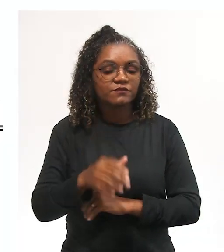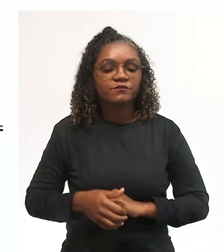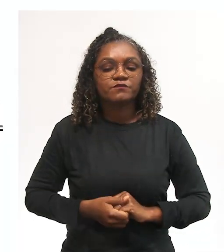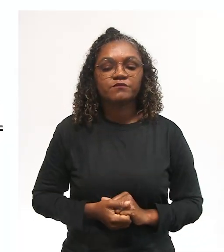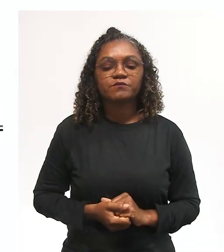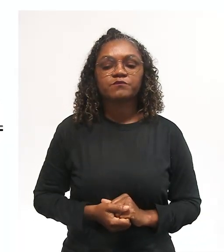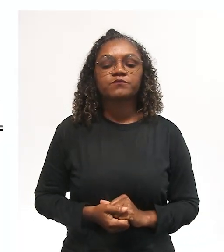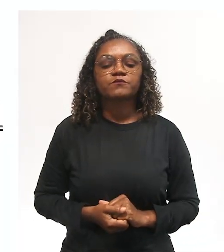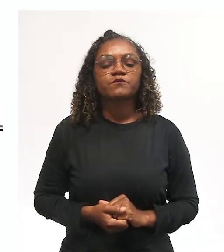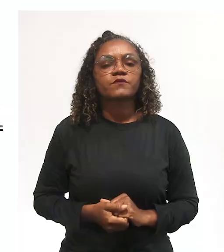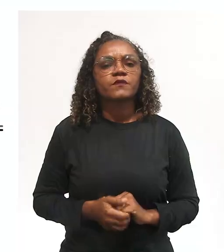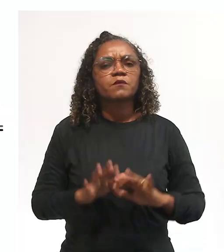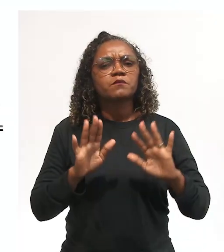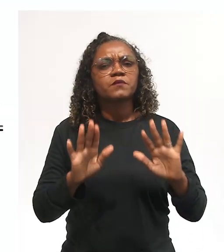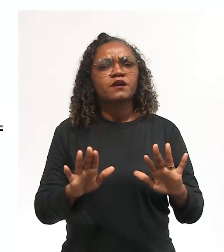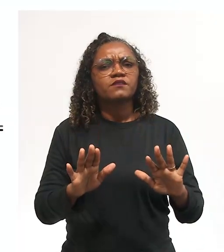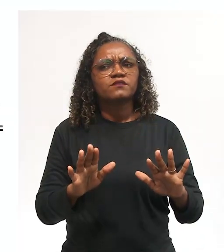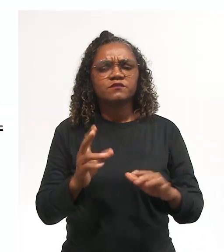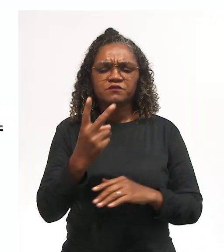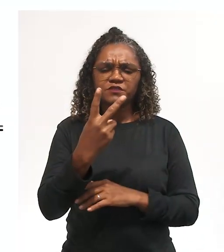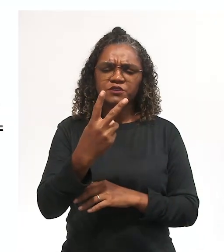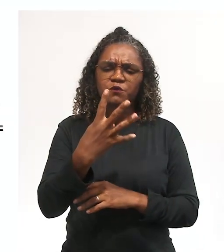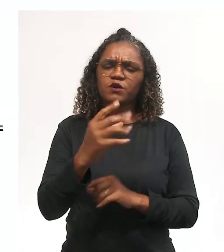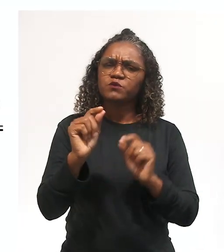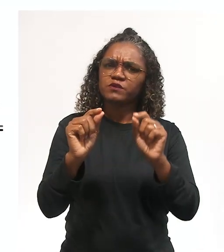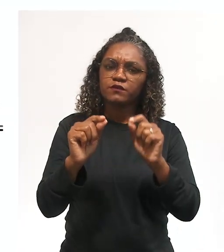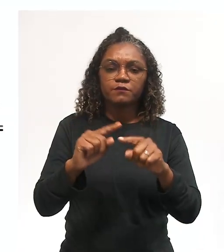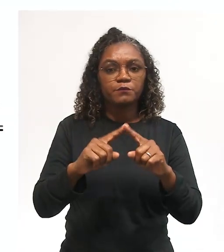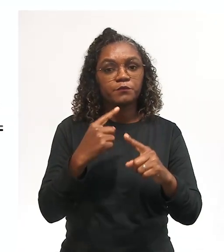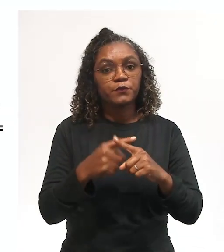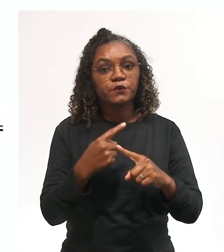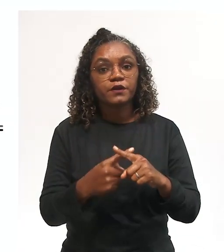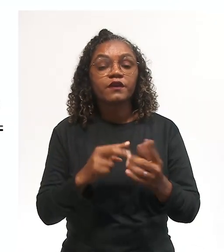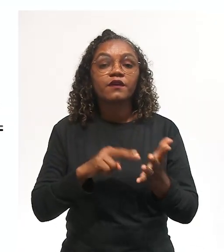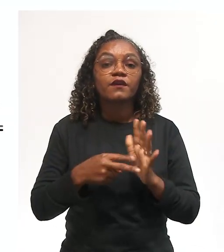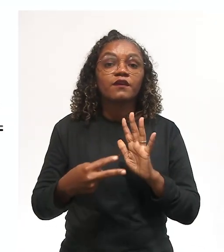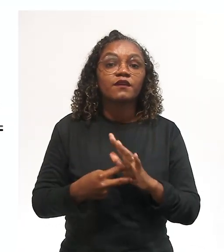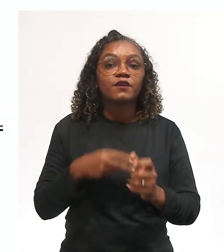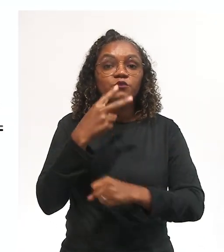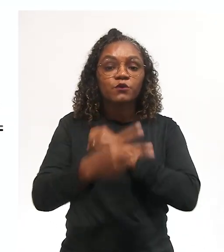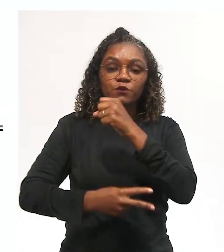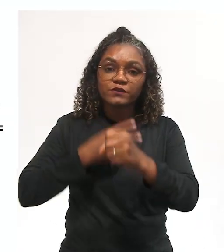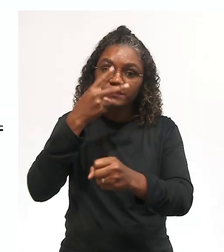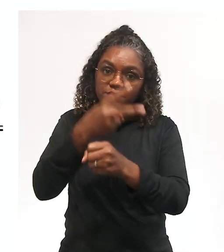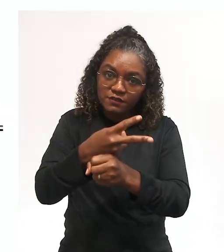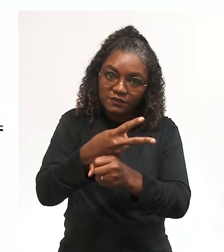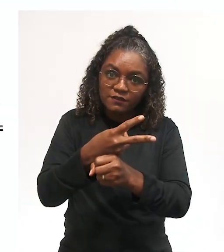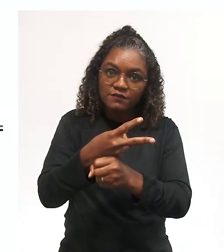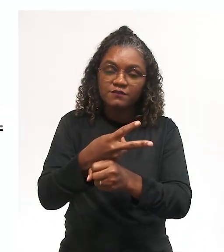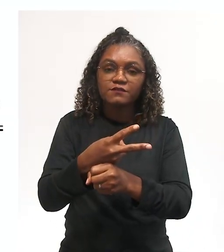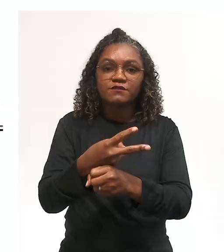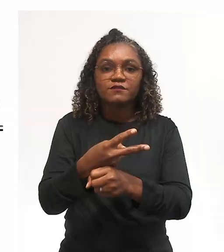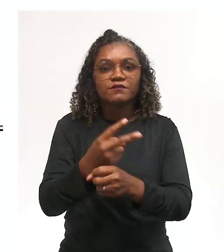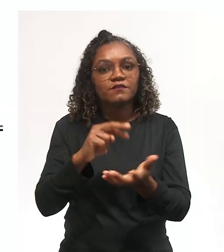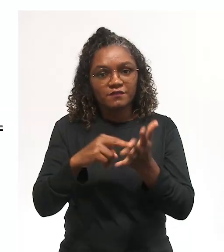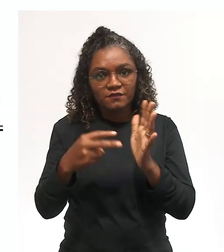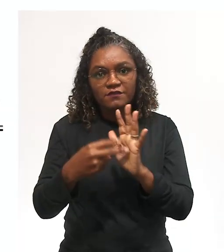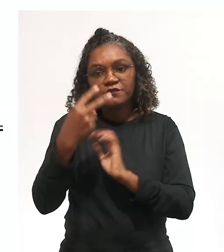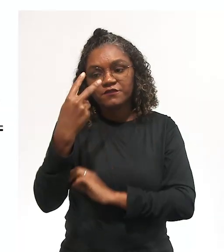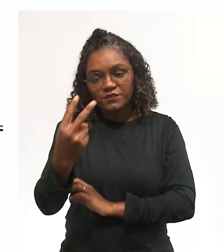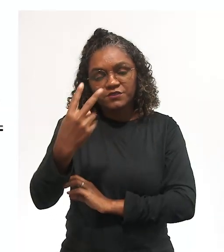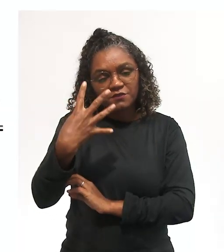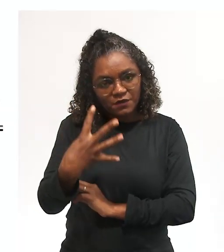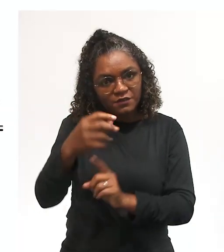Então, de onde apareceu esses 24 meses, professor? Porque 2 anos você tem que converter, 2 anos você converte para